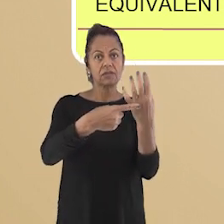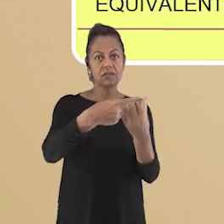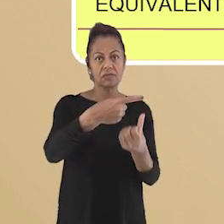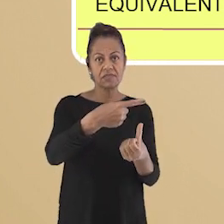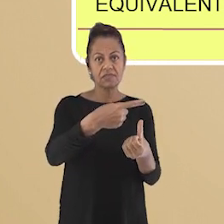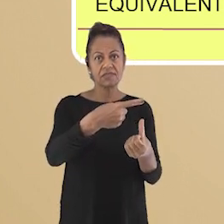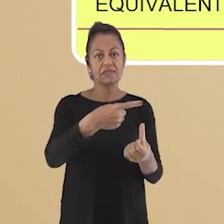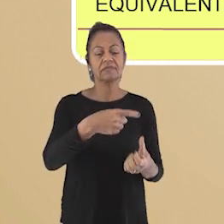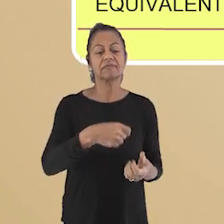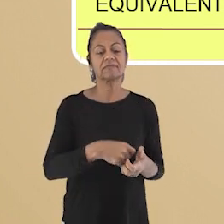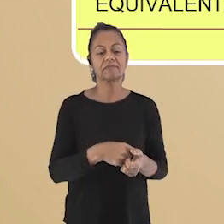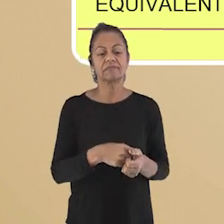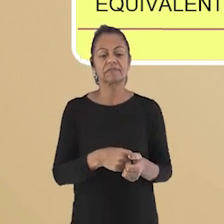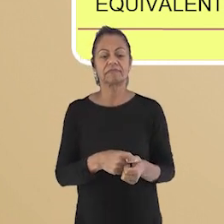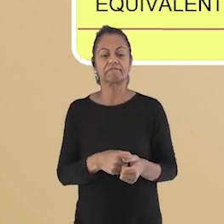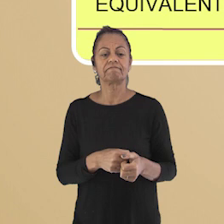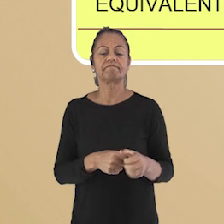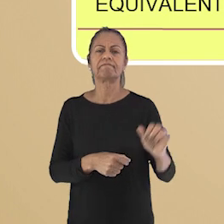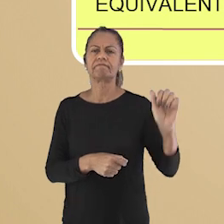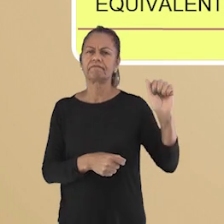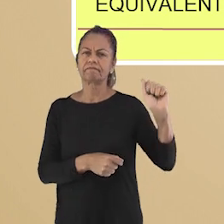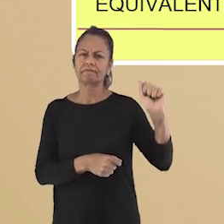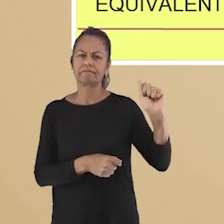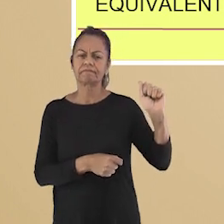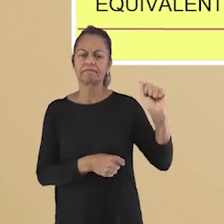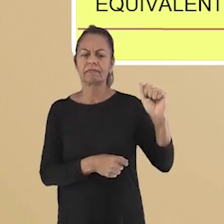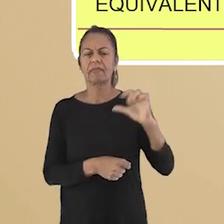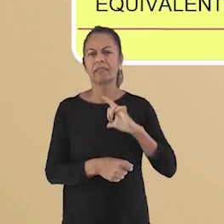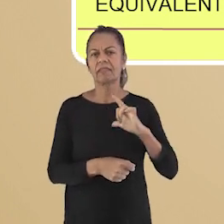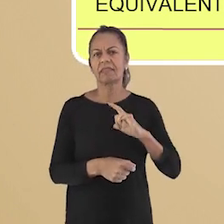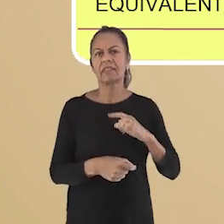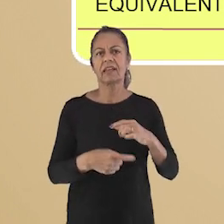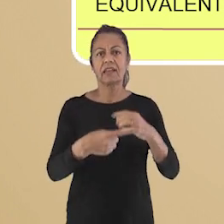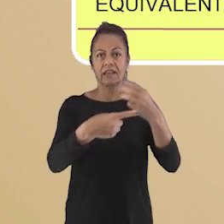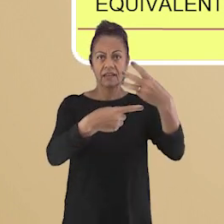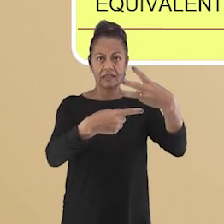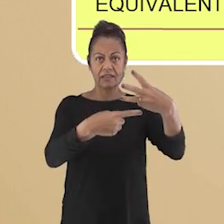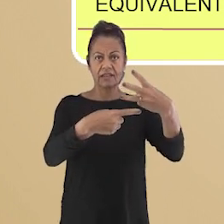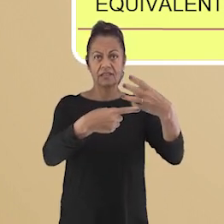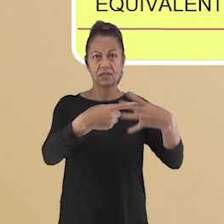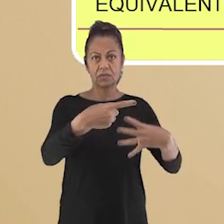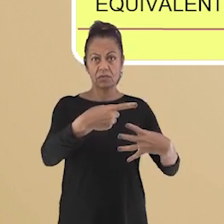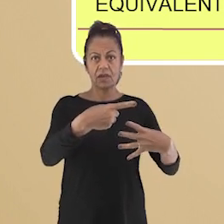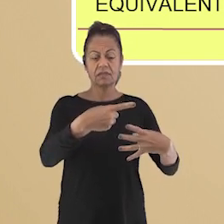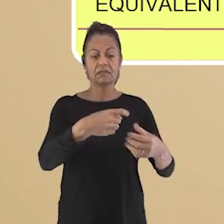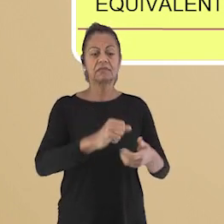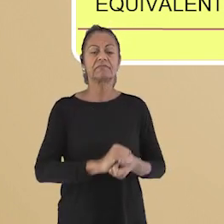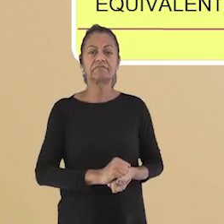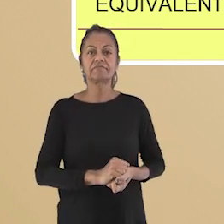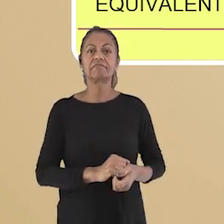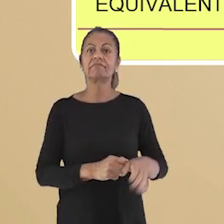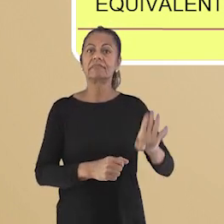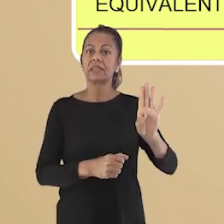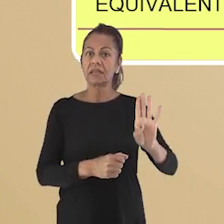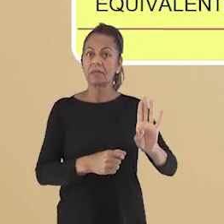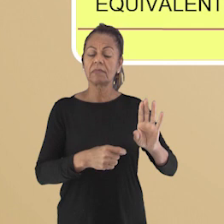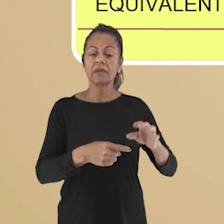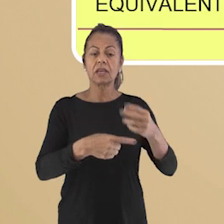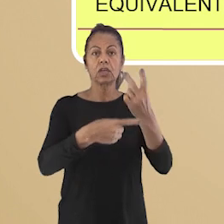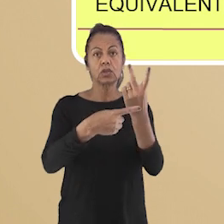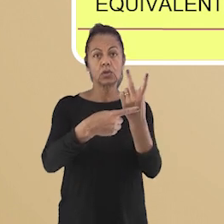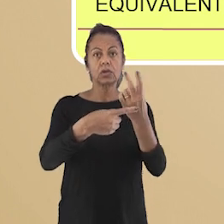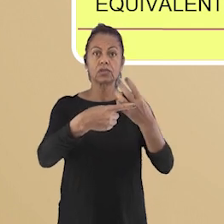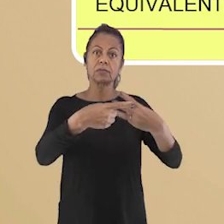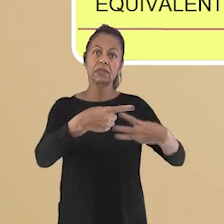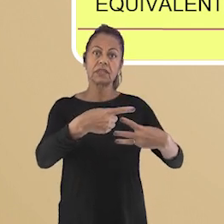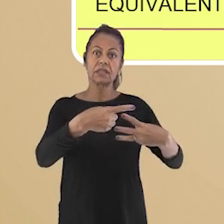6. Na opção A, nós temos 3 sobre 4. E na opção B, 2 sobre 3. Qual dessas